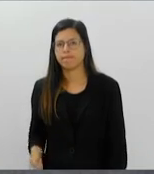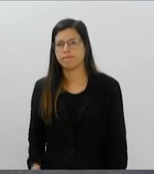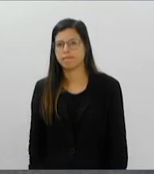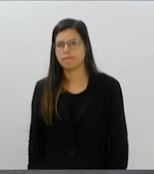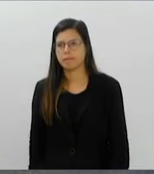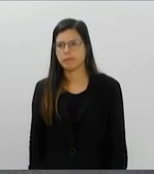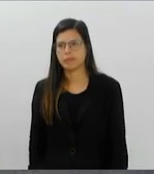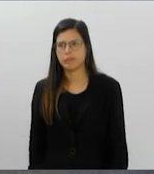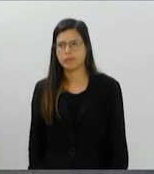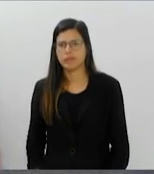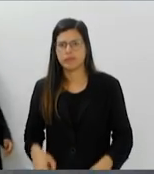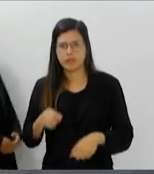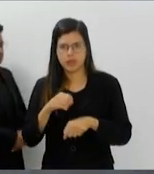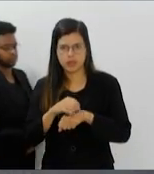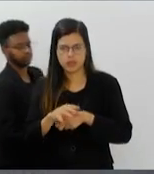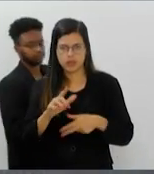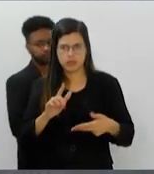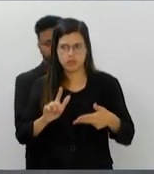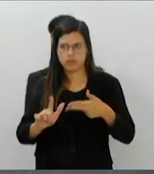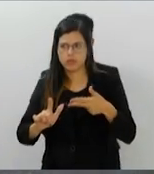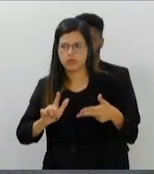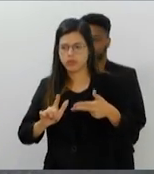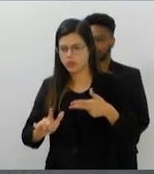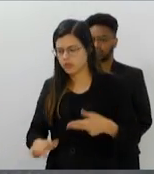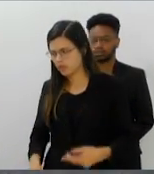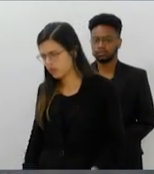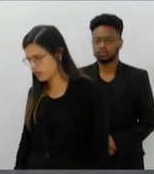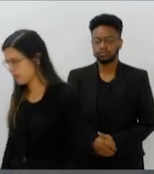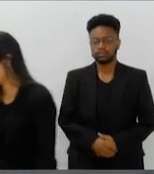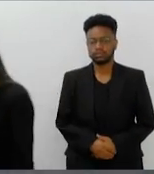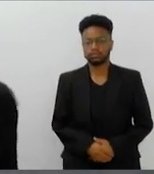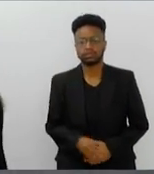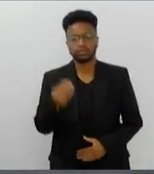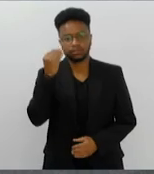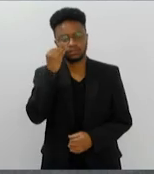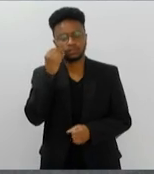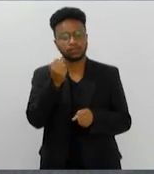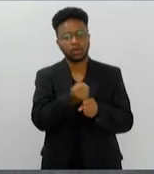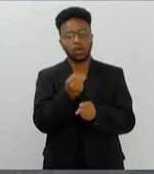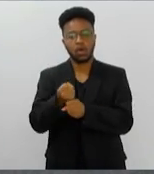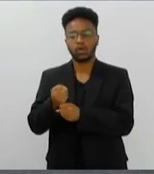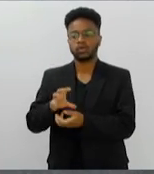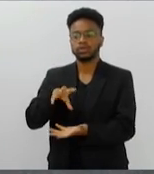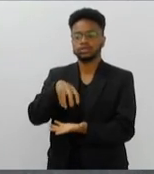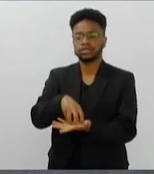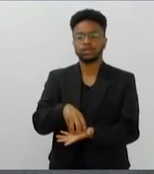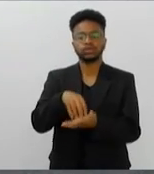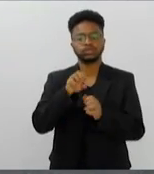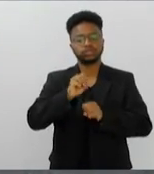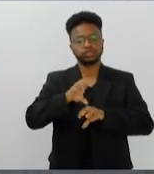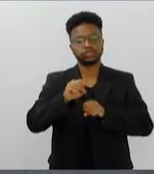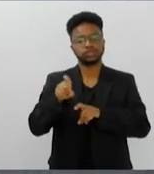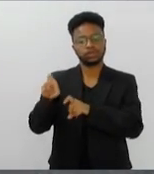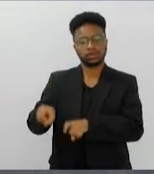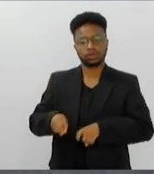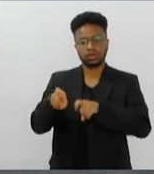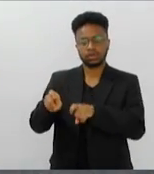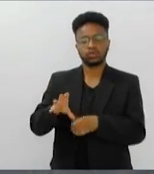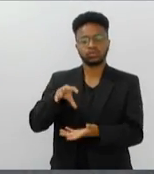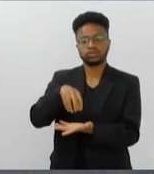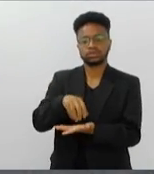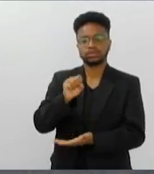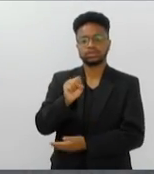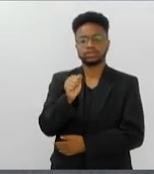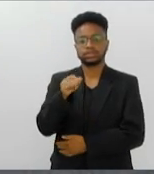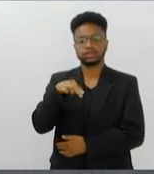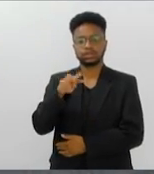essa indicação legislativa para a construção desse Centro de Ensino em Agroecologia, lá no Centro Santa Rita,